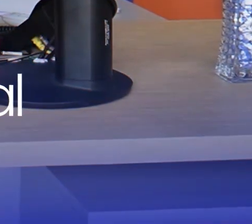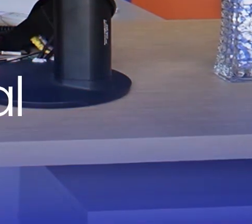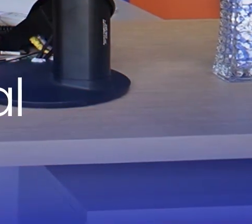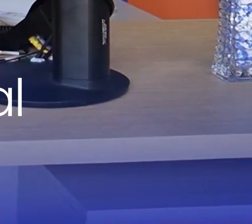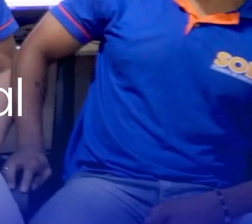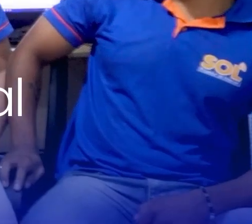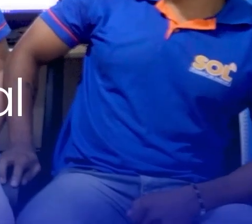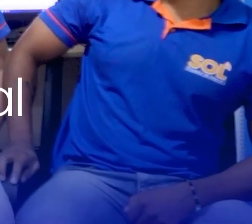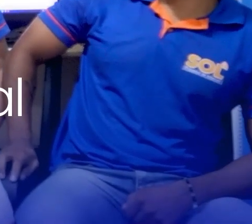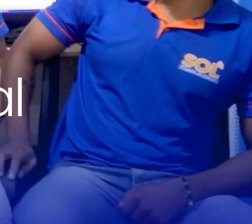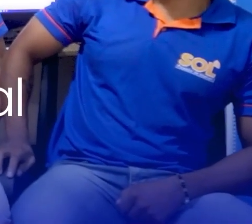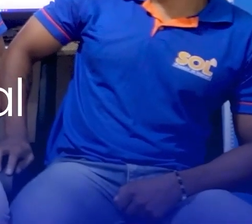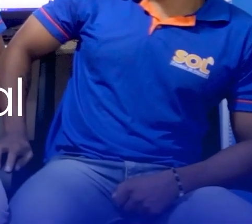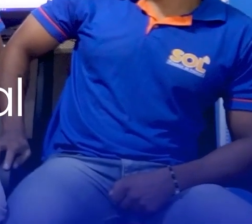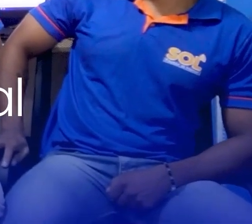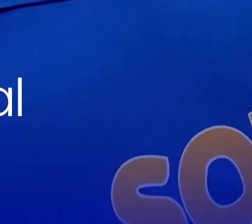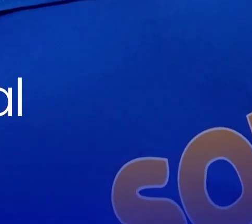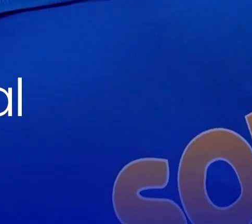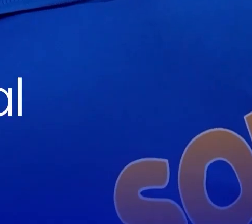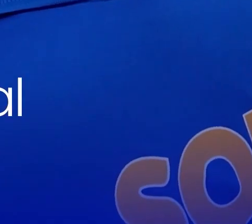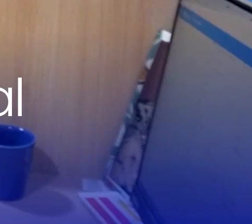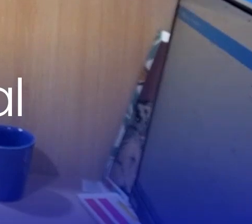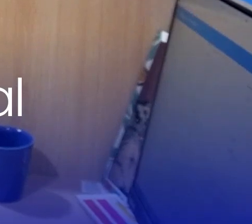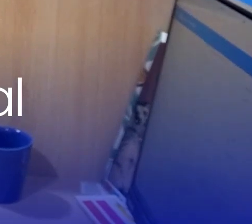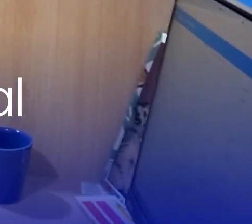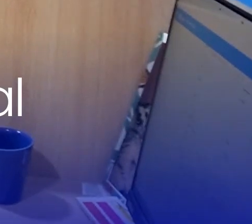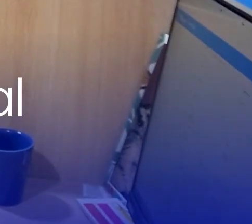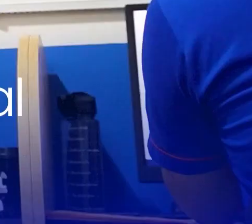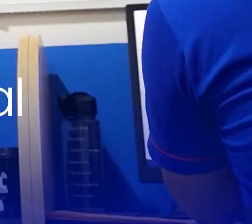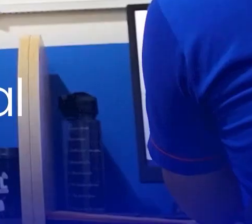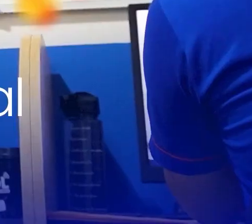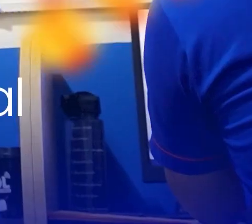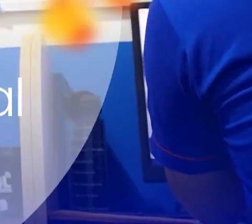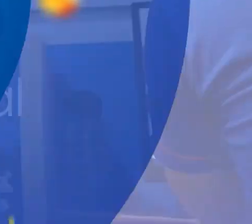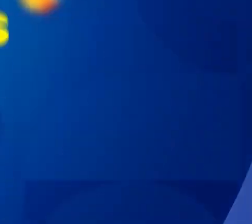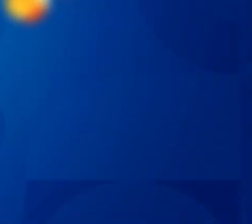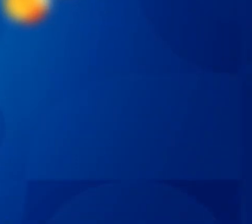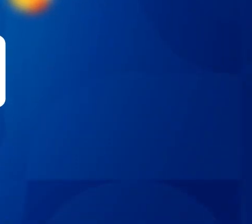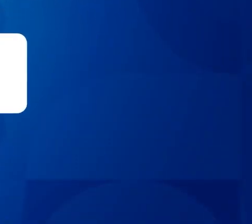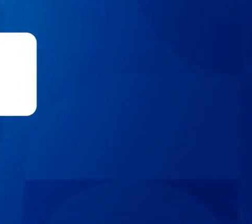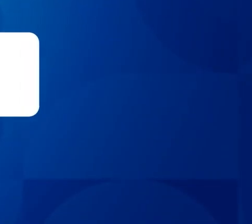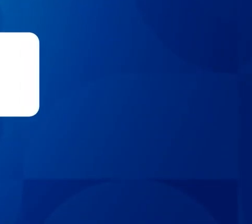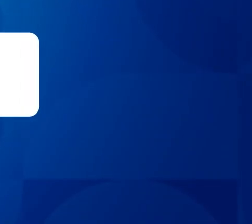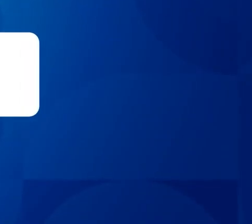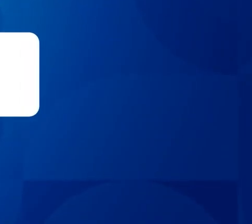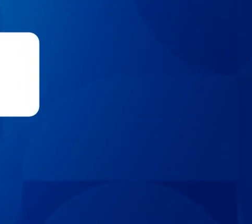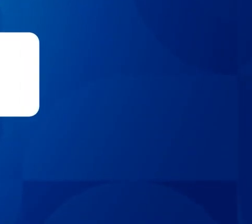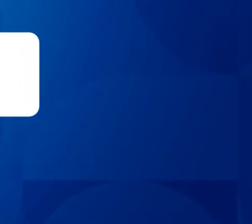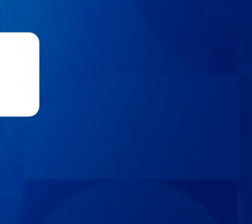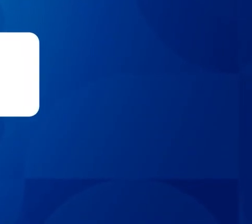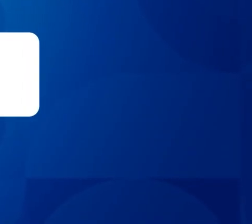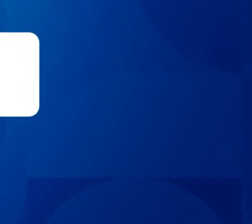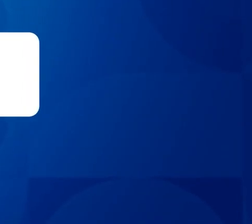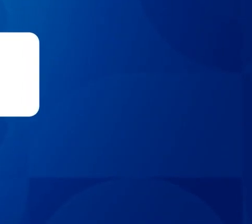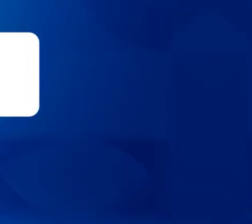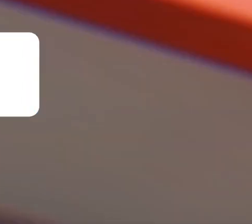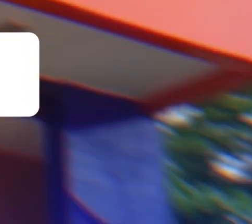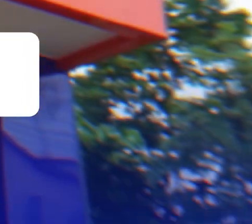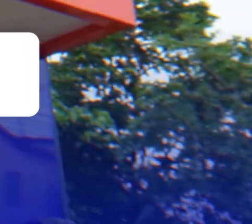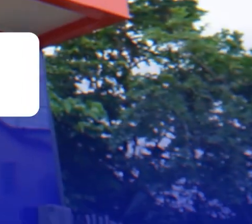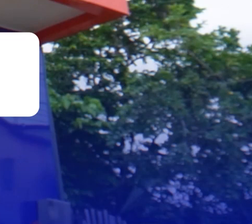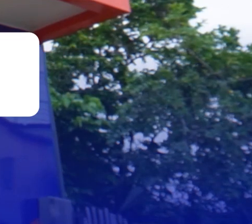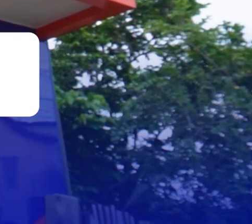Nossos colaboradores são daqui mesmo e estão altamente preparados para atender você. Conheça nossos planos e assine hoje mesmo.